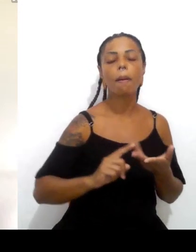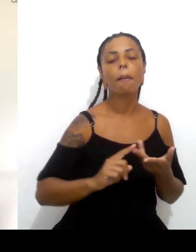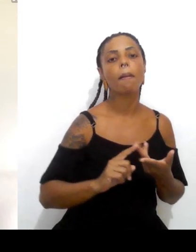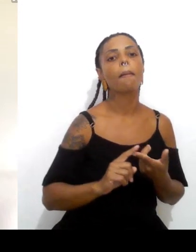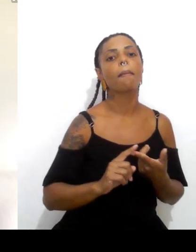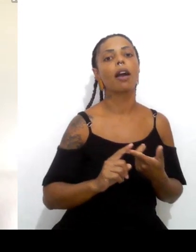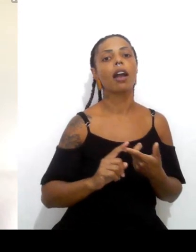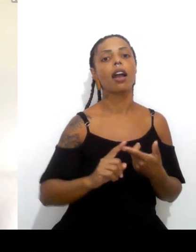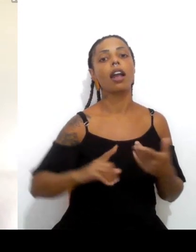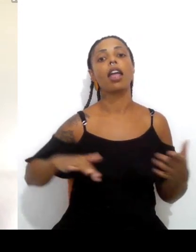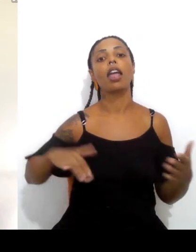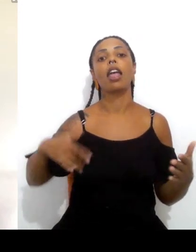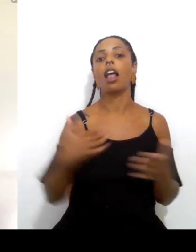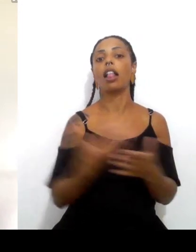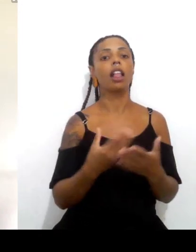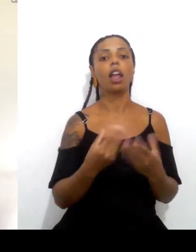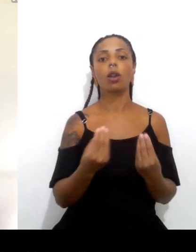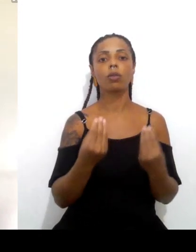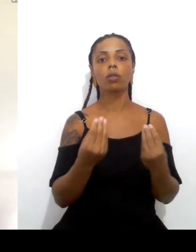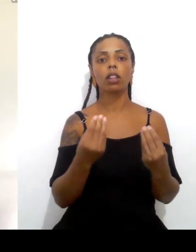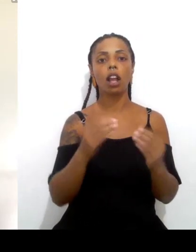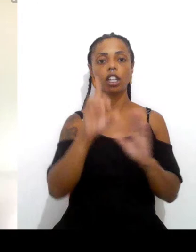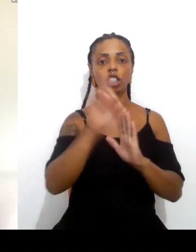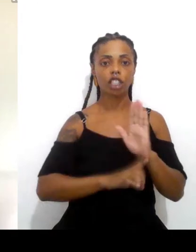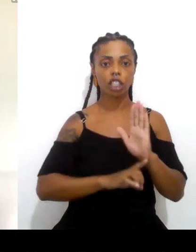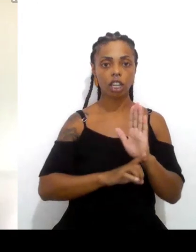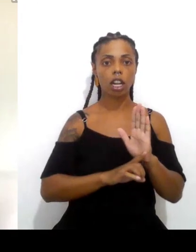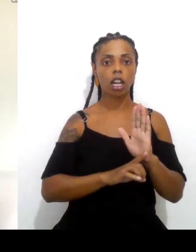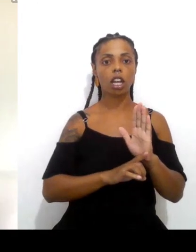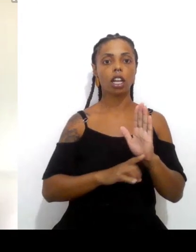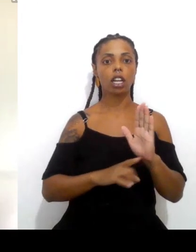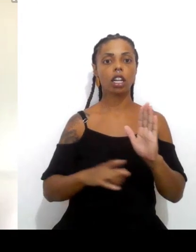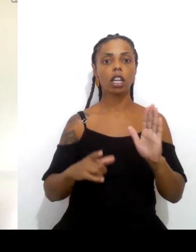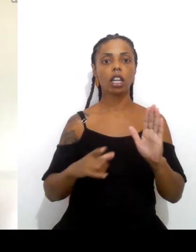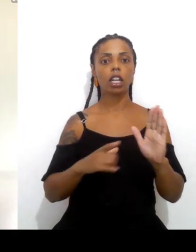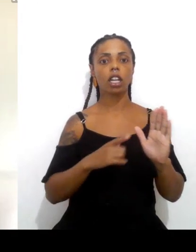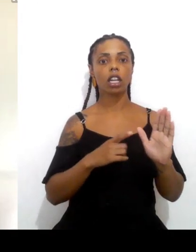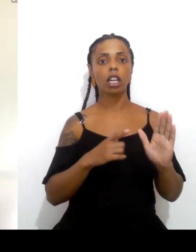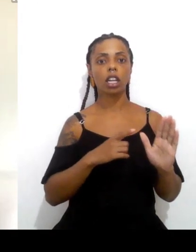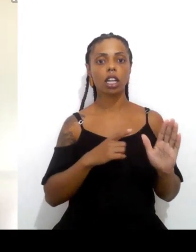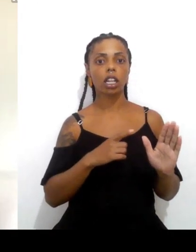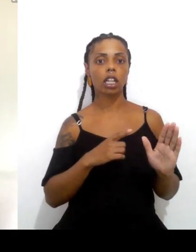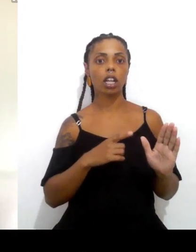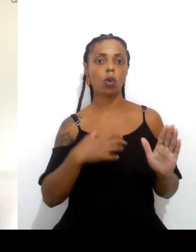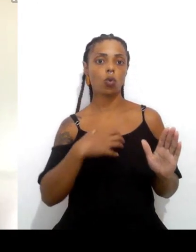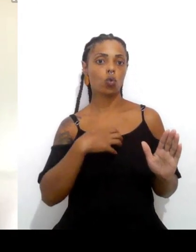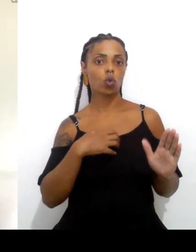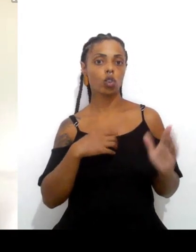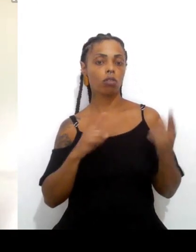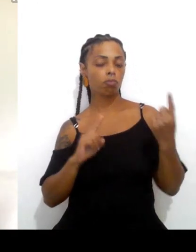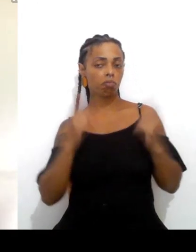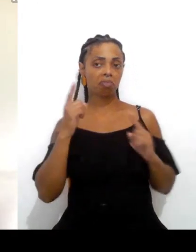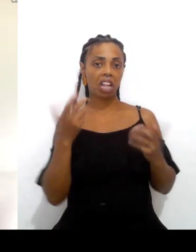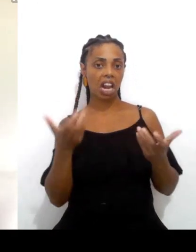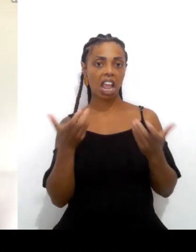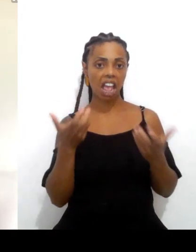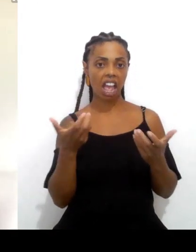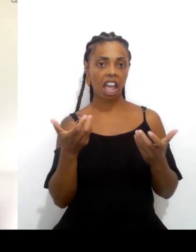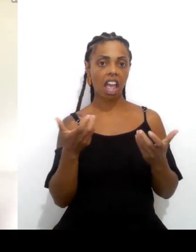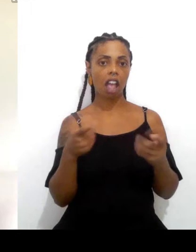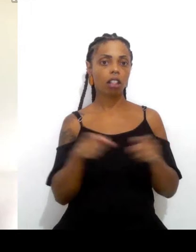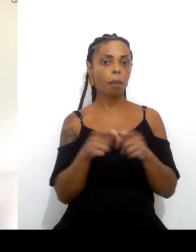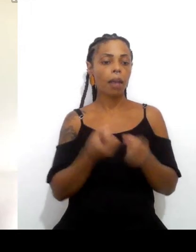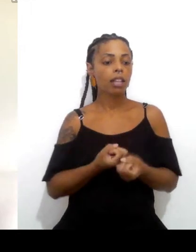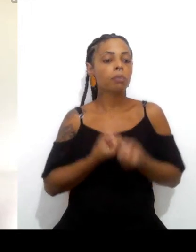até negar-lhe o direito de ter os gestos que queira ter se expressar da maneira